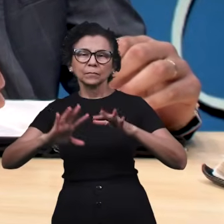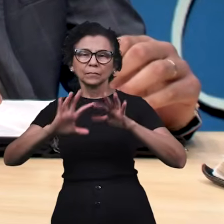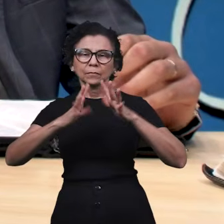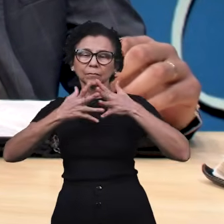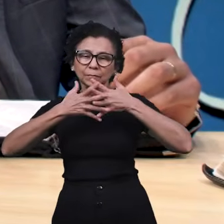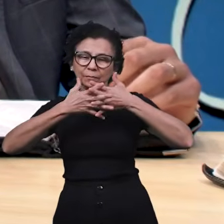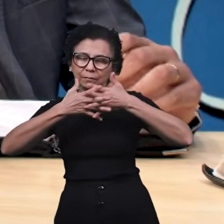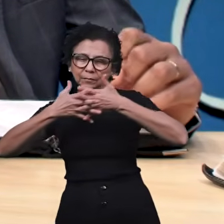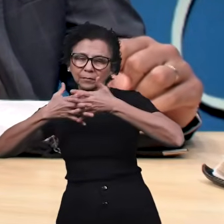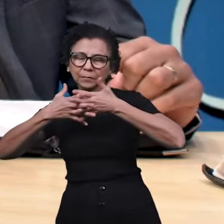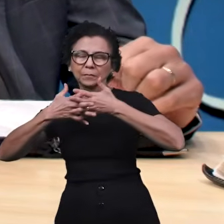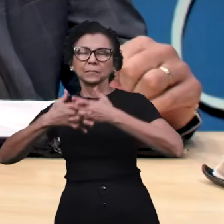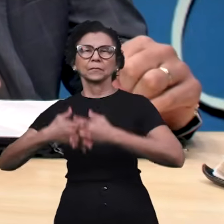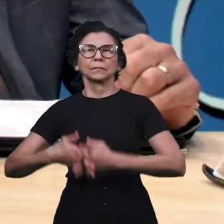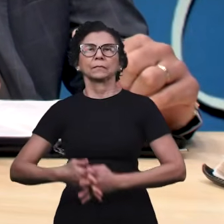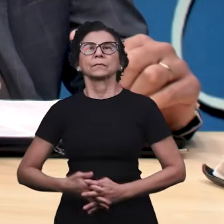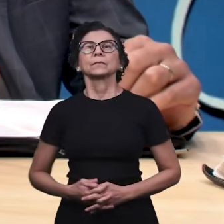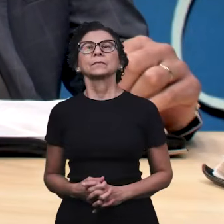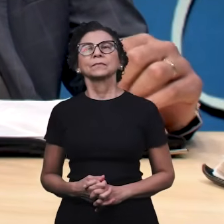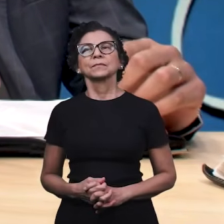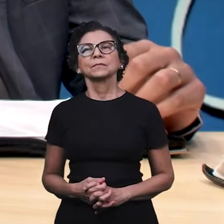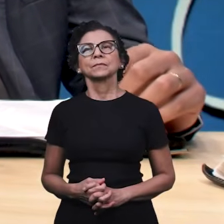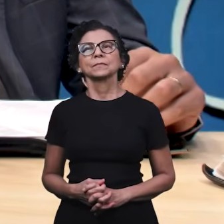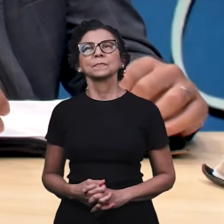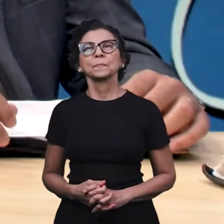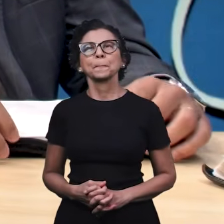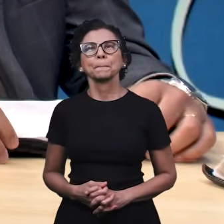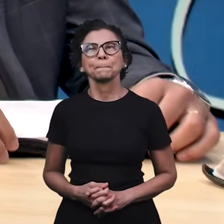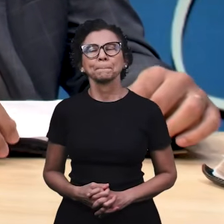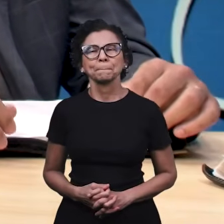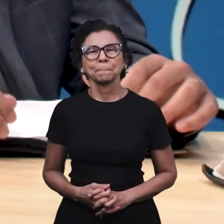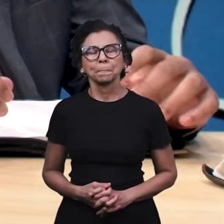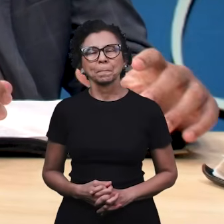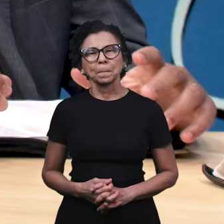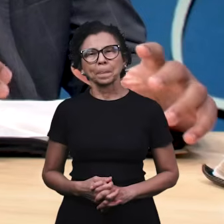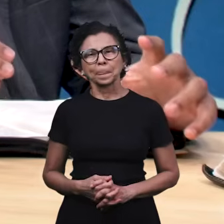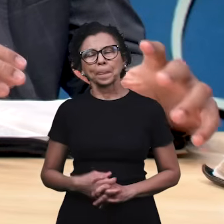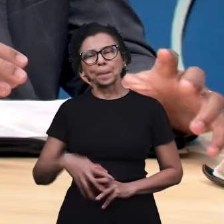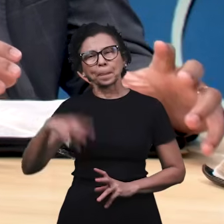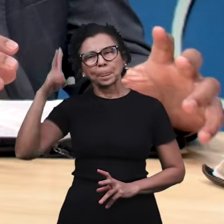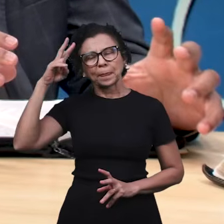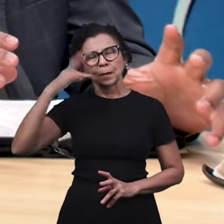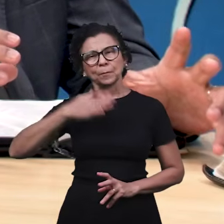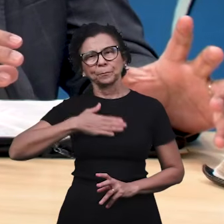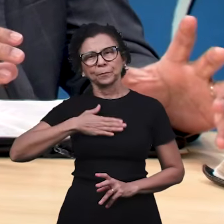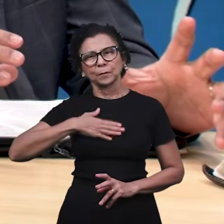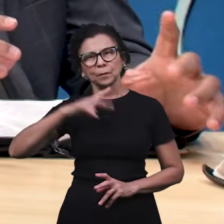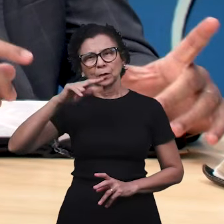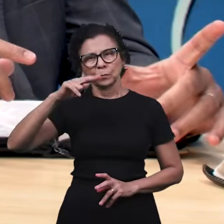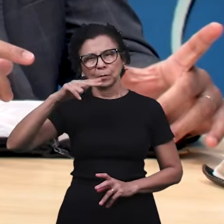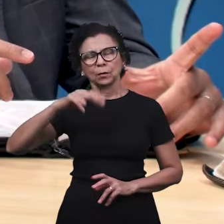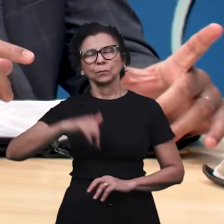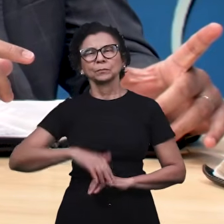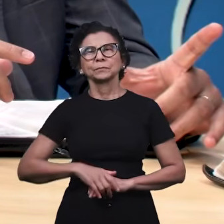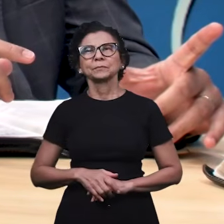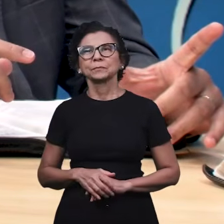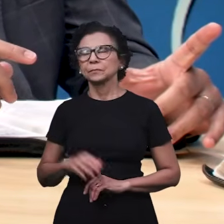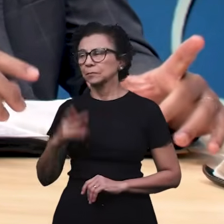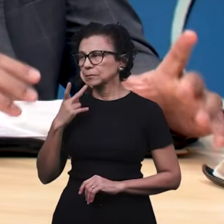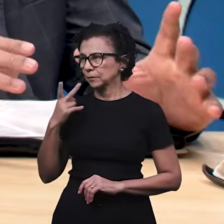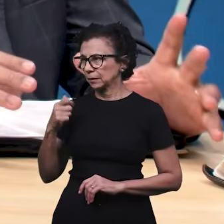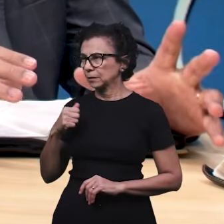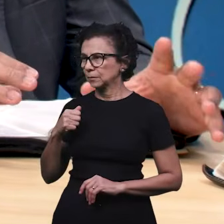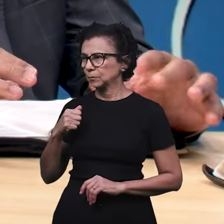tocar vários instrumentos, eu me lembro muito do meu irmão. O meu irmão, ele pode comentar sobre?